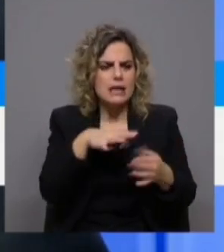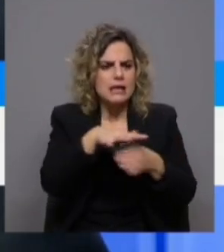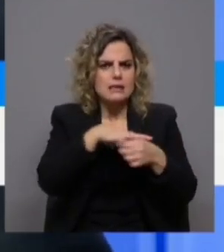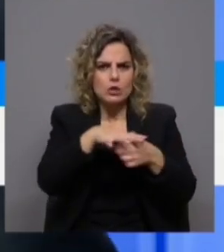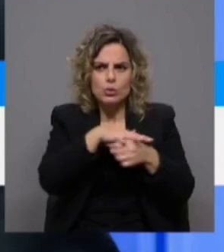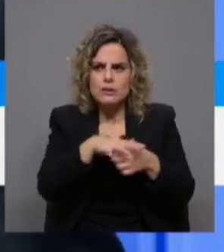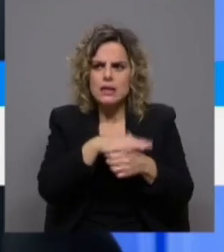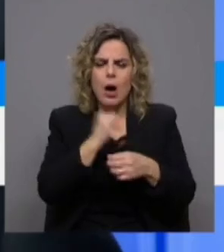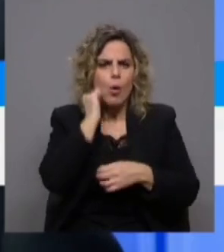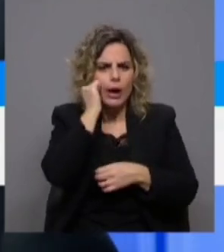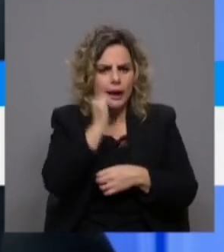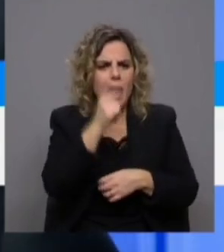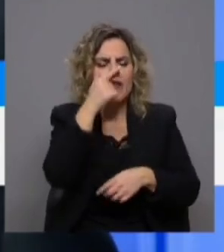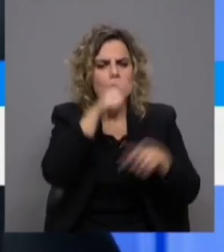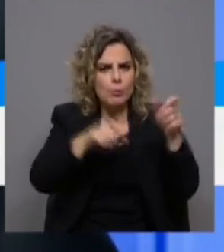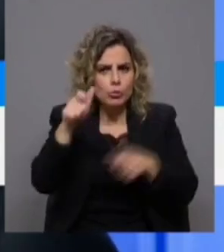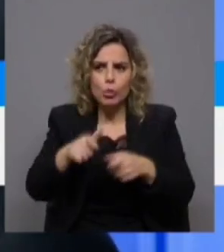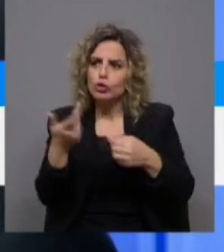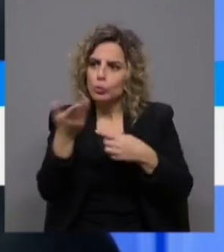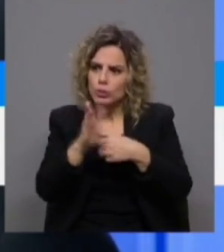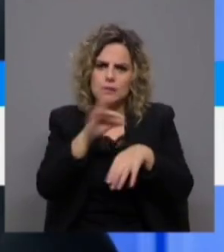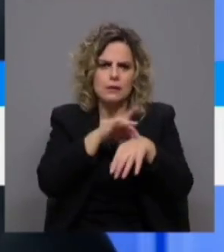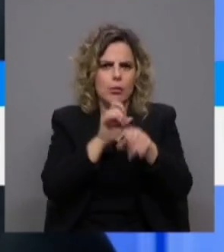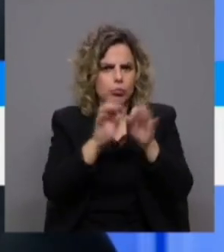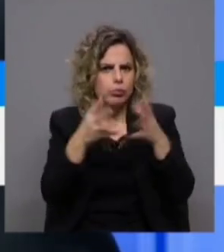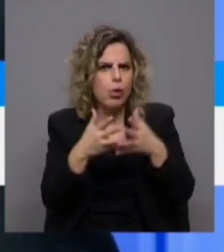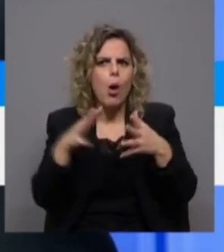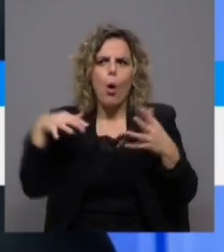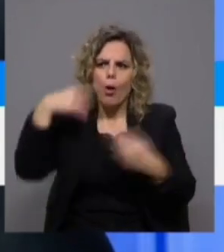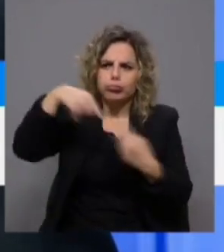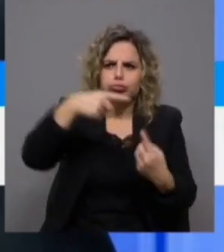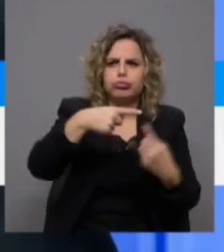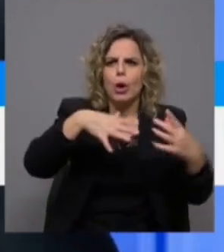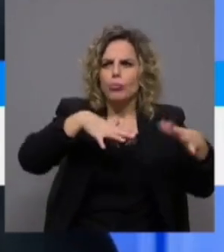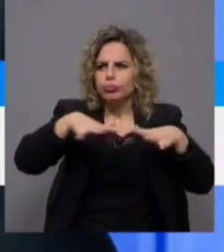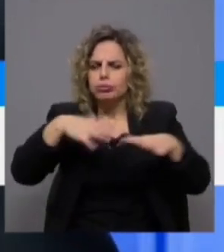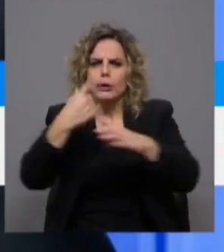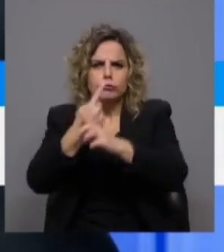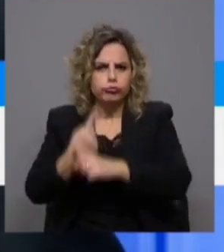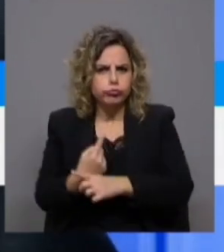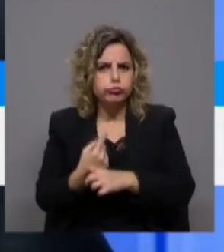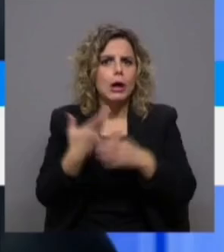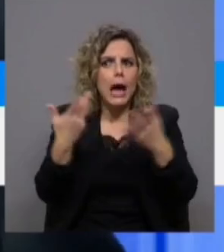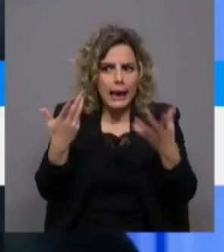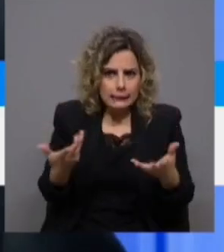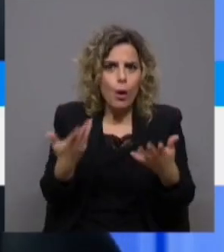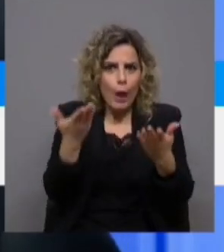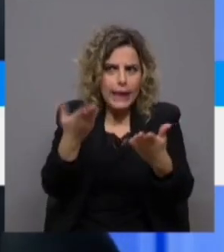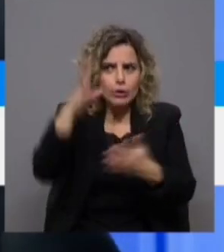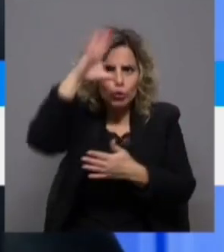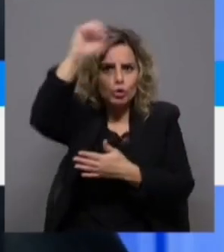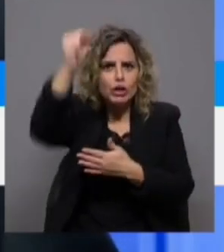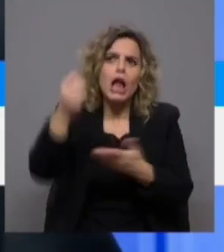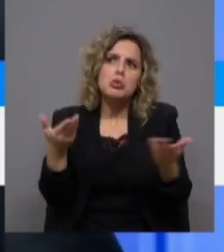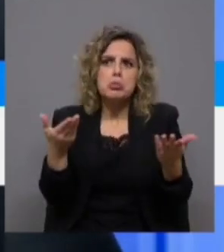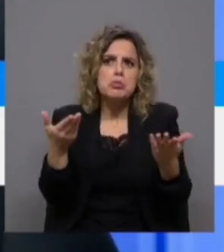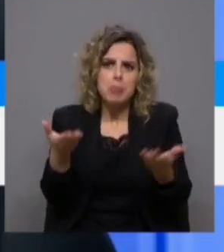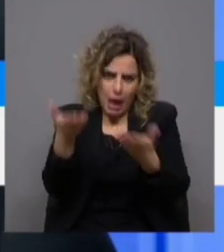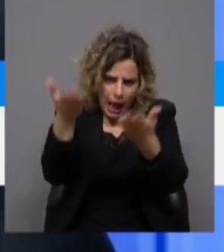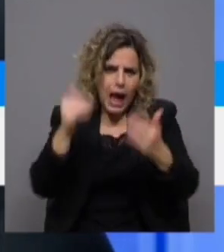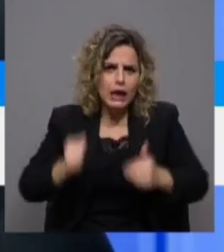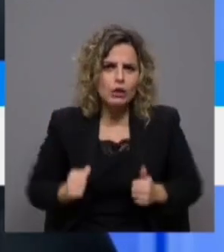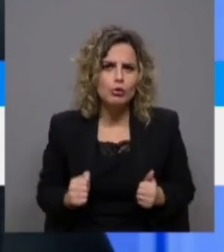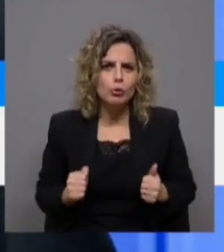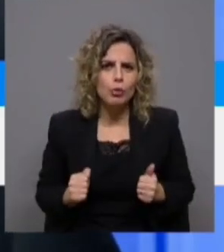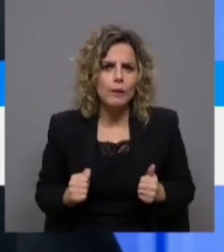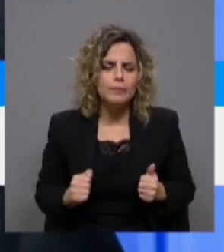inesperada Esse é um caso uma pandemia como se o caso uma calamidade É Para Isso é das poucas coisas para que efetivamente o estado serve por